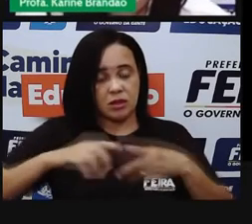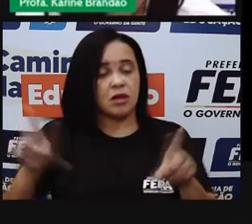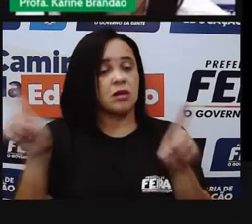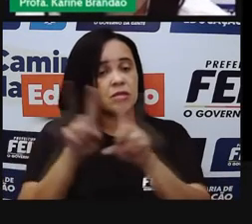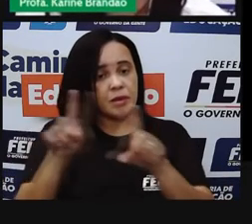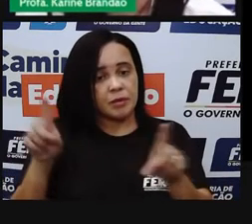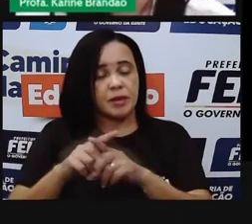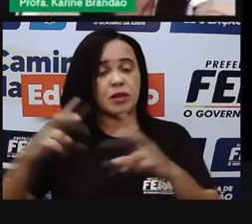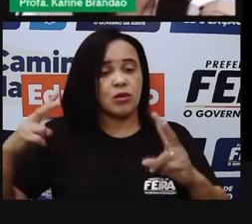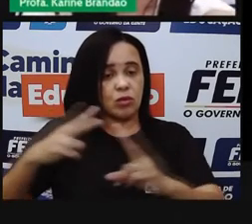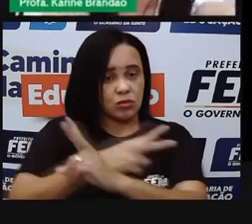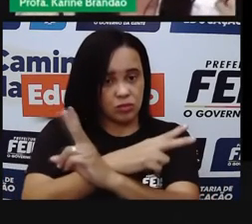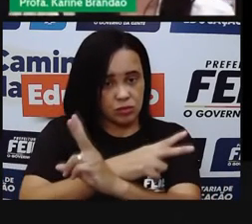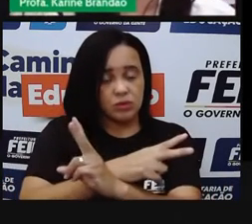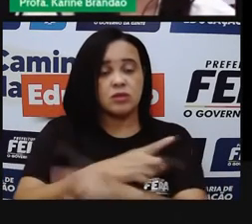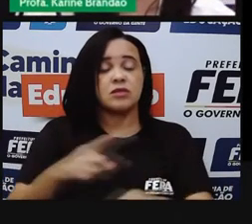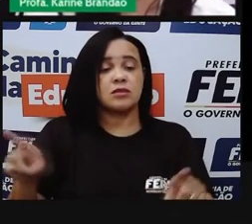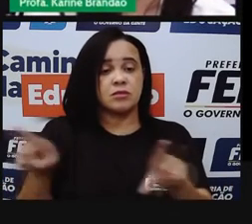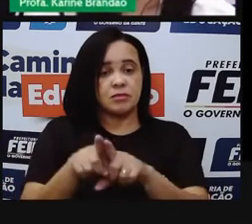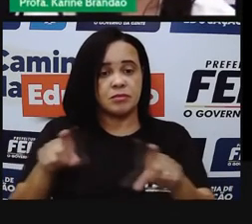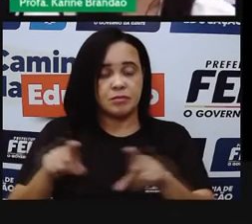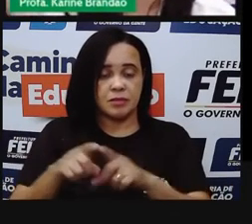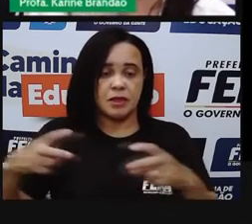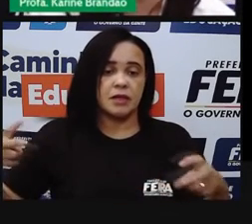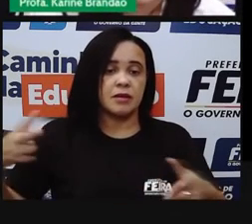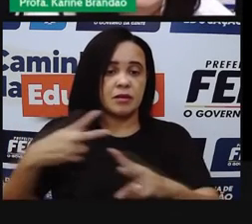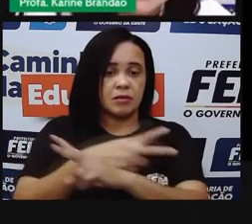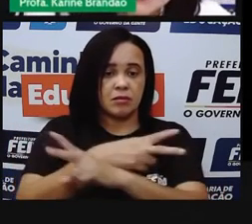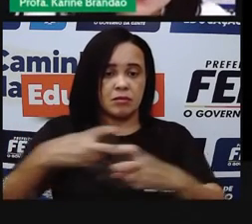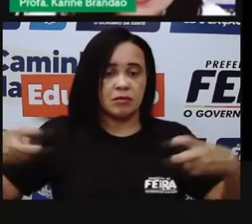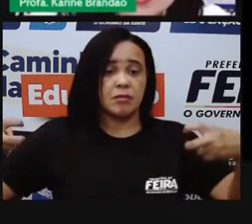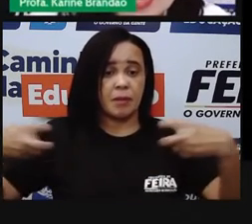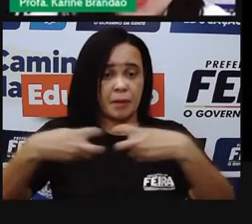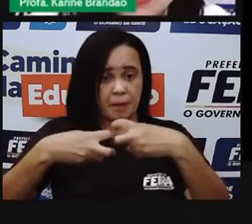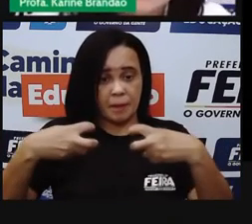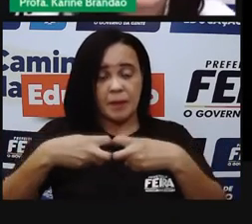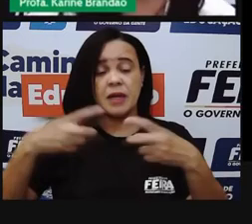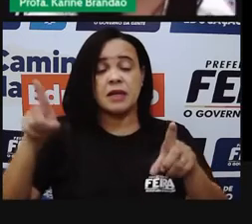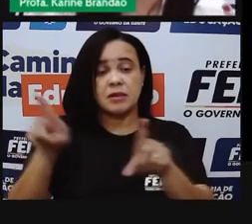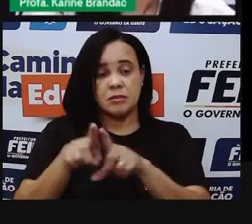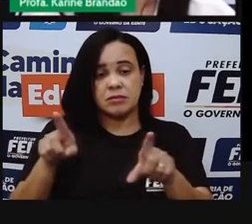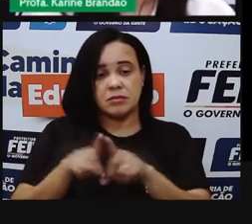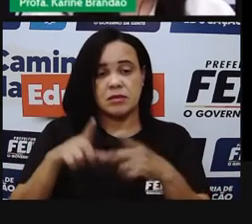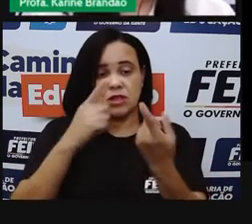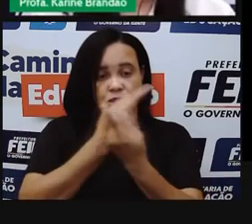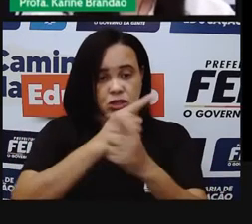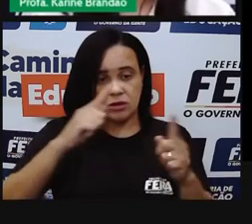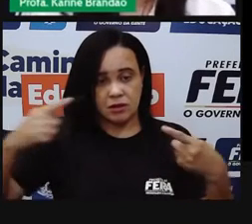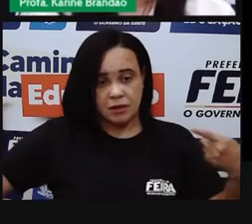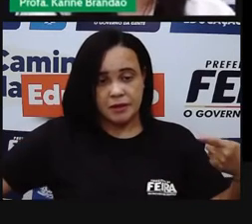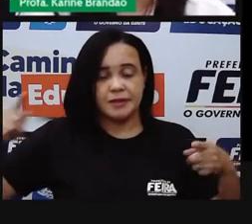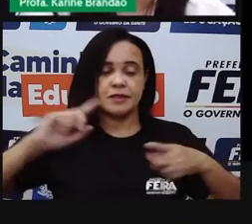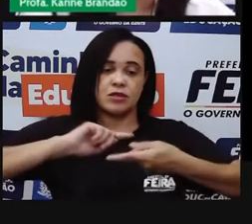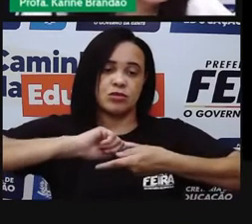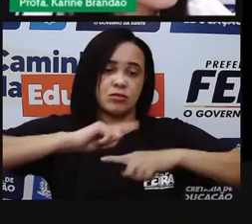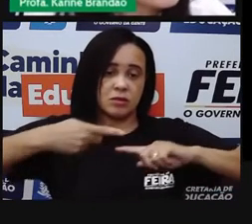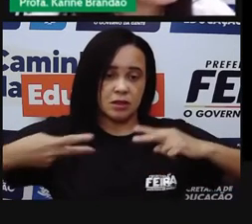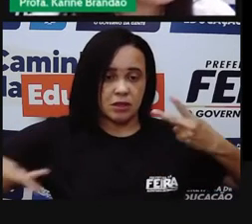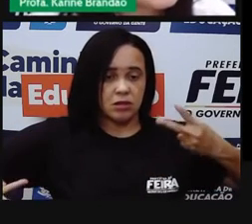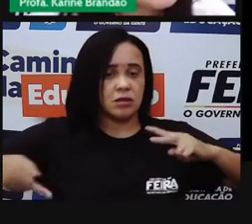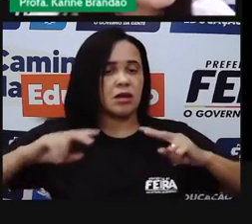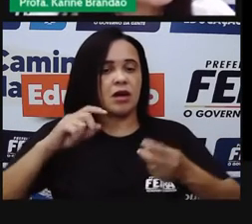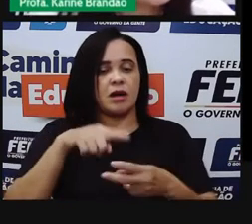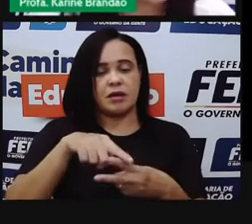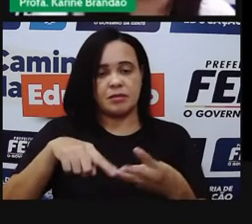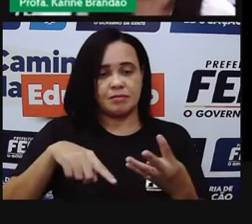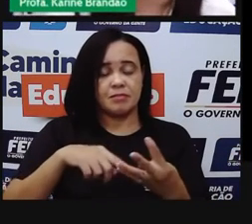material genético, né? Percebeu que esse material genético está dentro da célula, e agora a gente vai olhar que existem